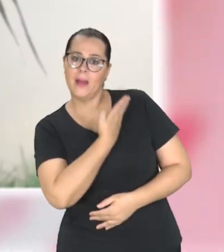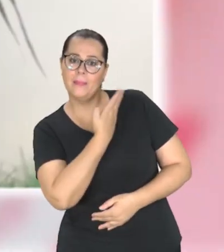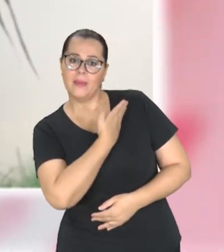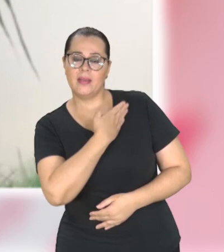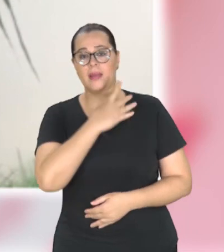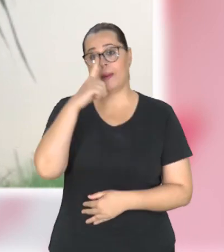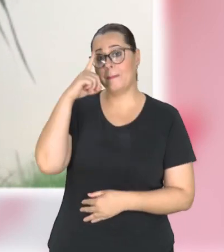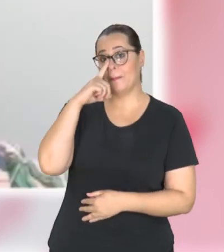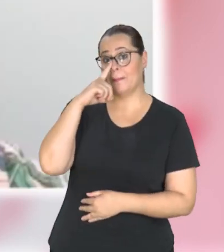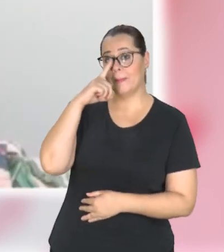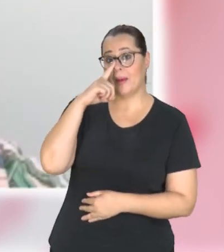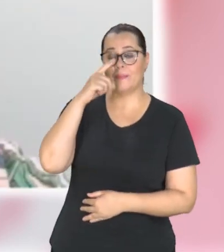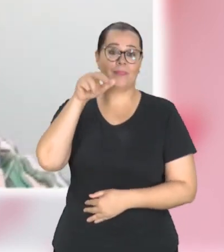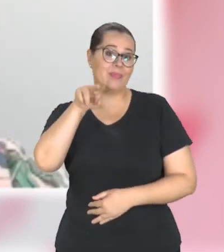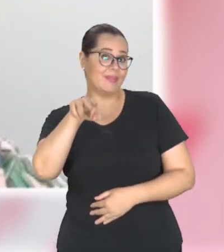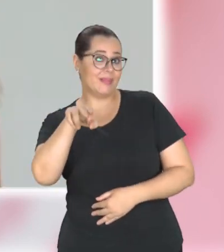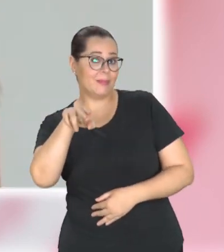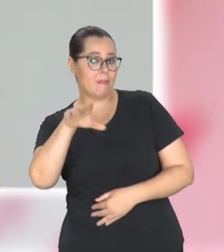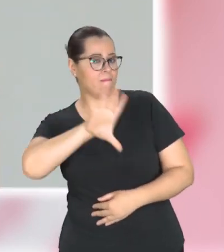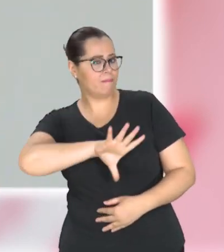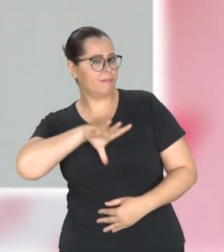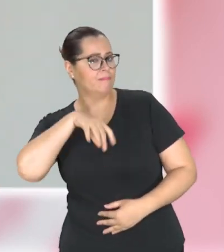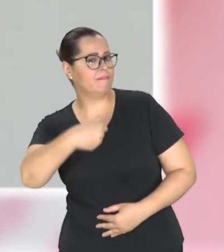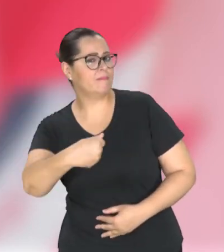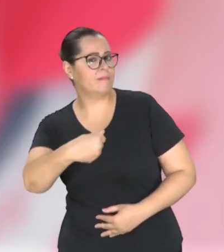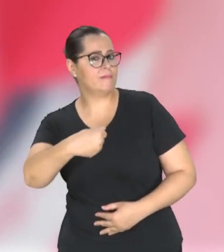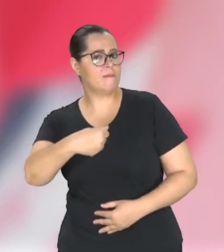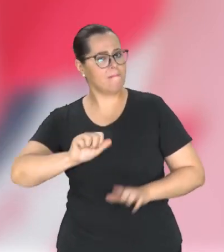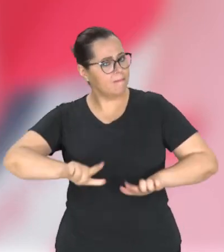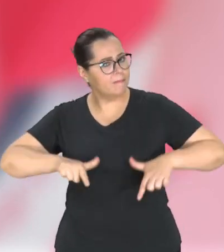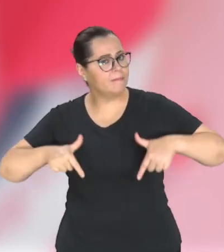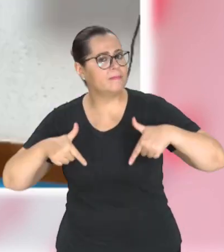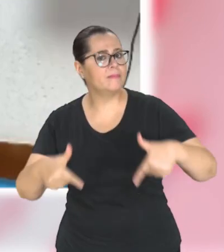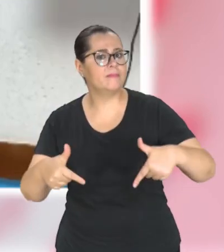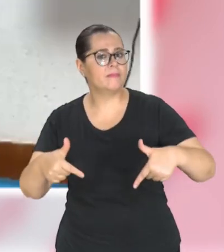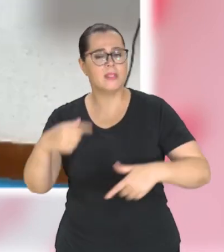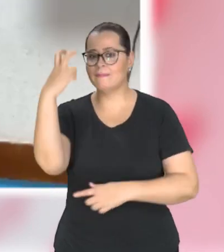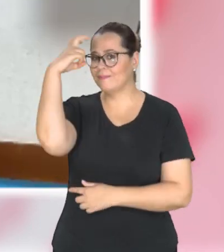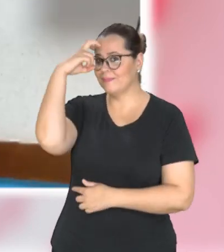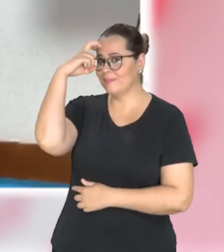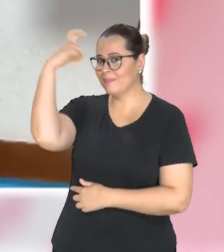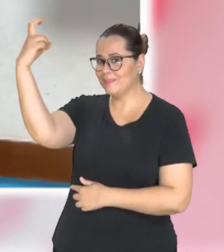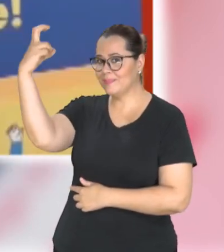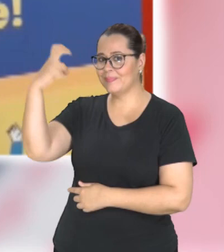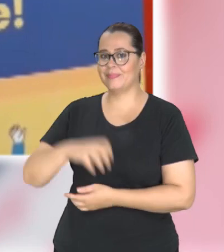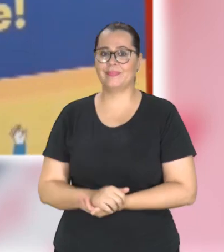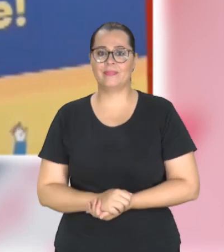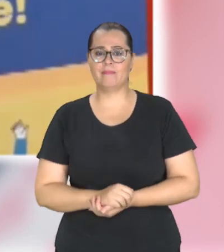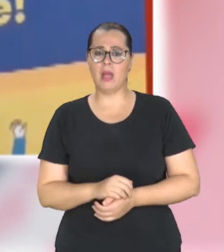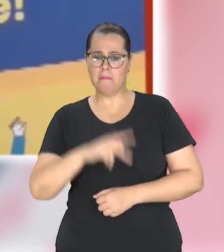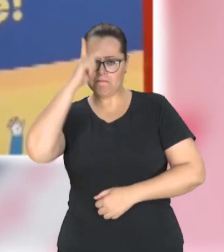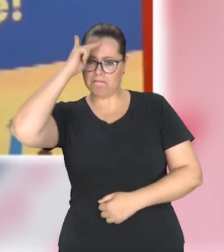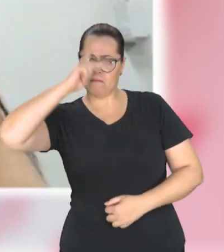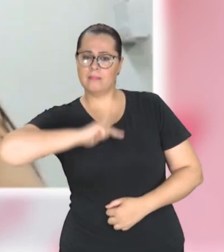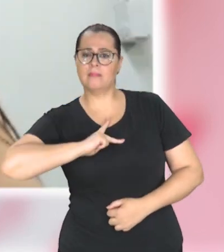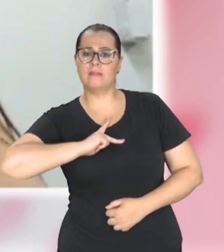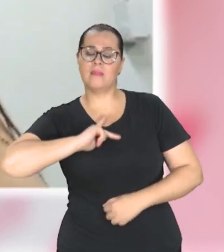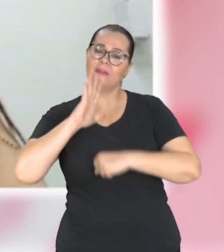amiga, mãe, irmã, corajosa, guerreira, inteligente,